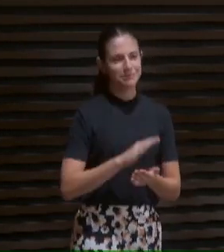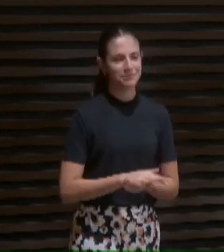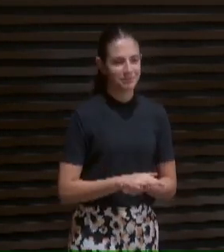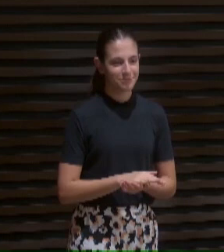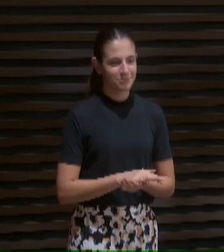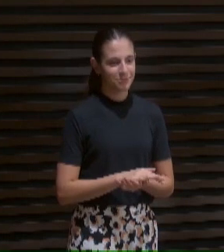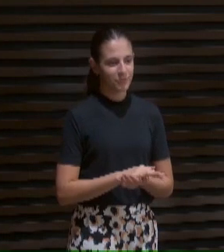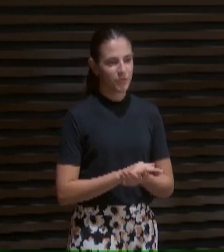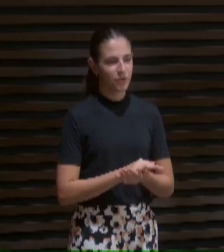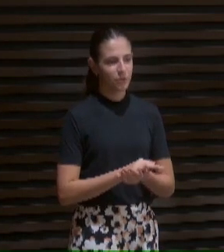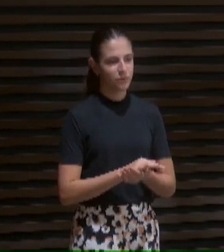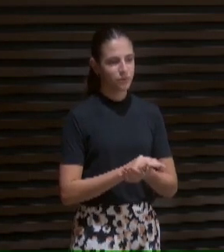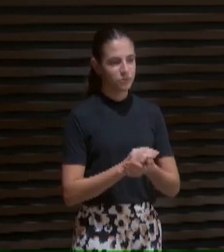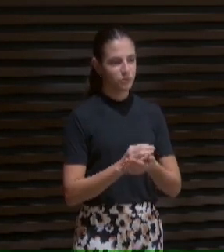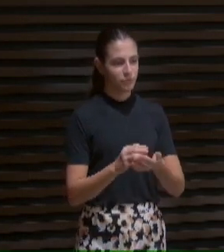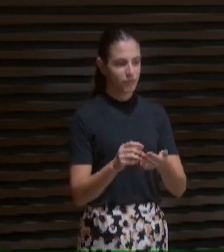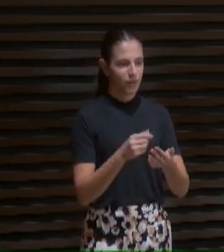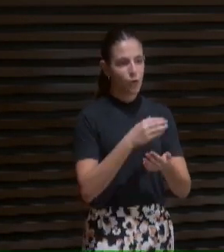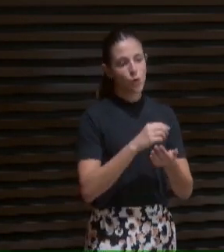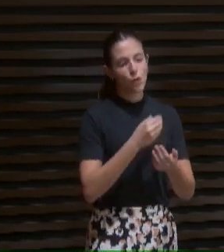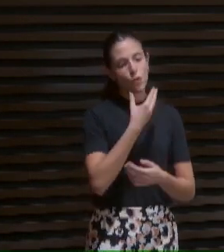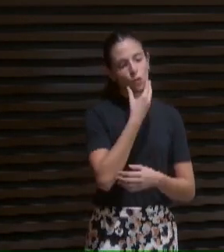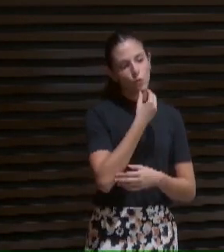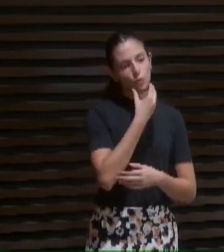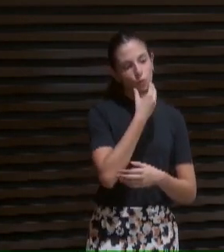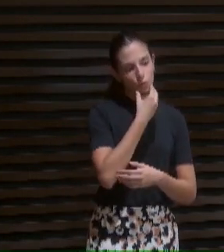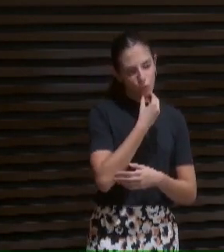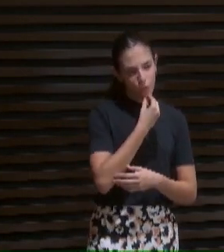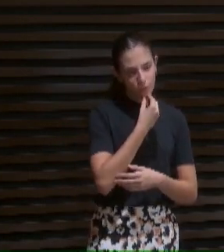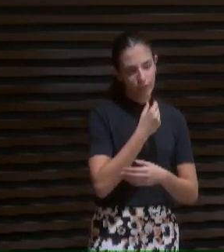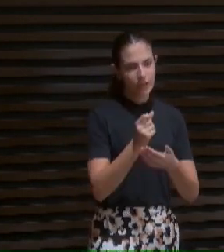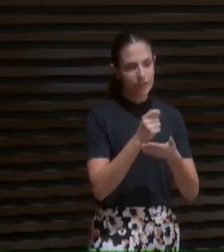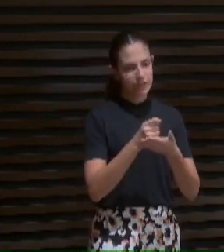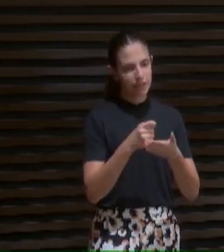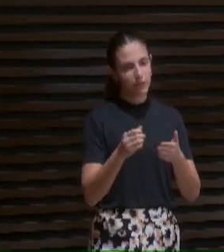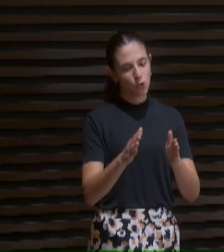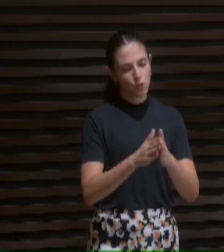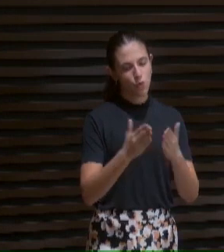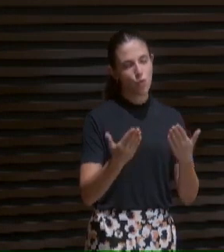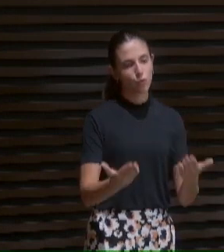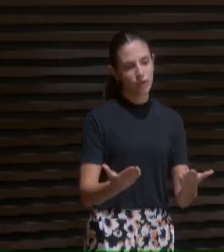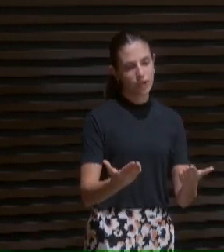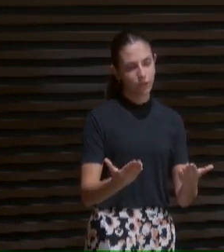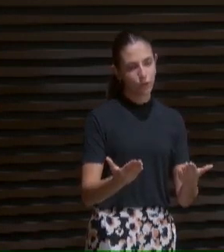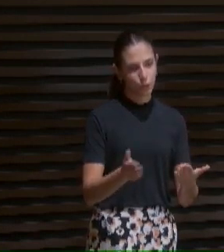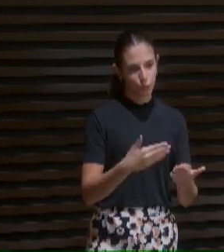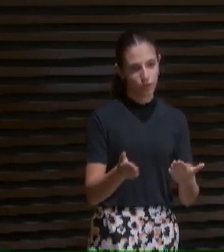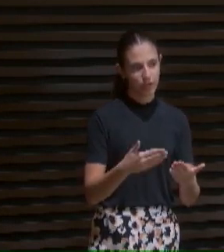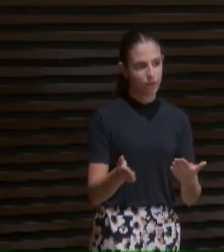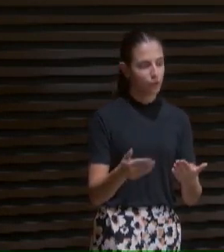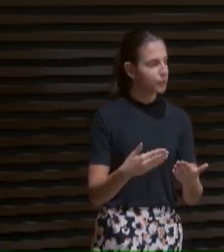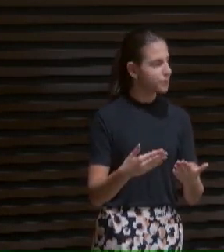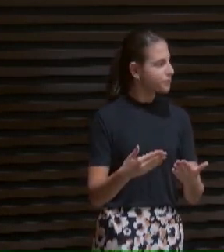O autor do livro, o Clube de Bilderberg, escreveu o livro e depois virou